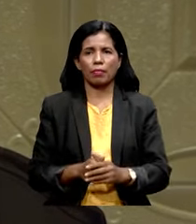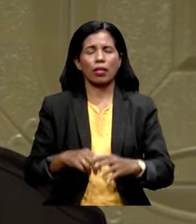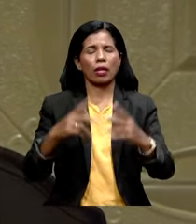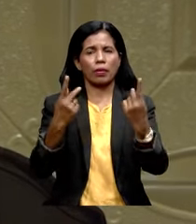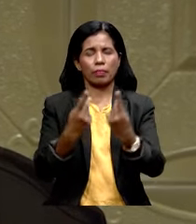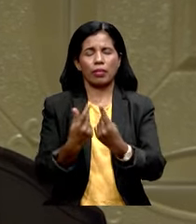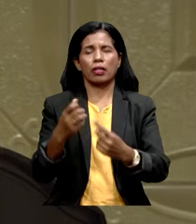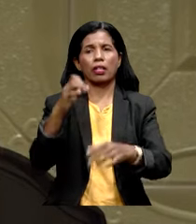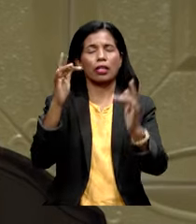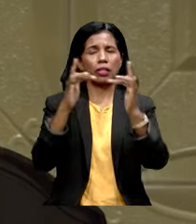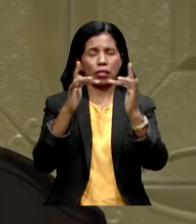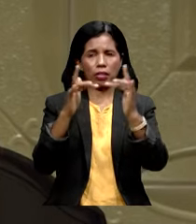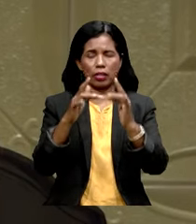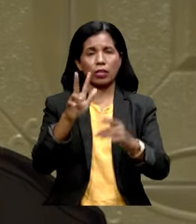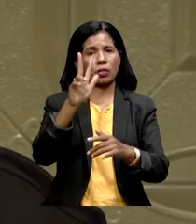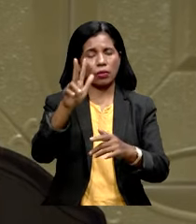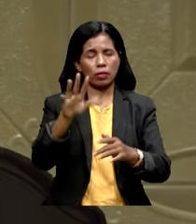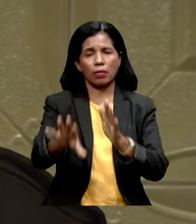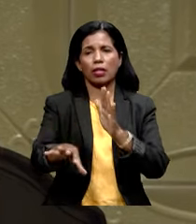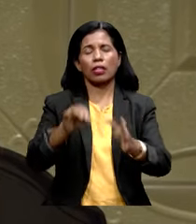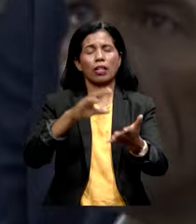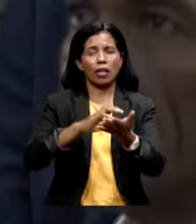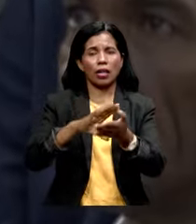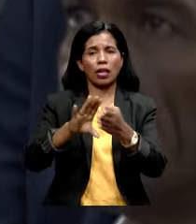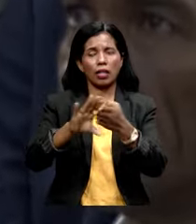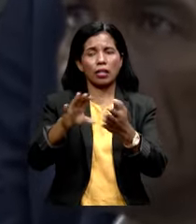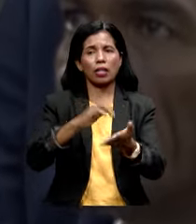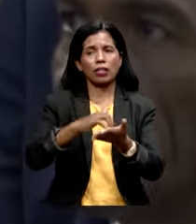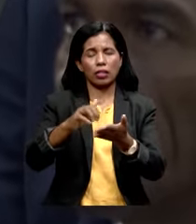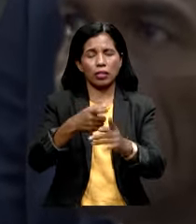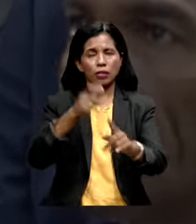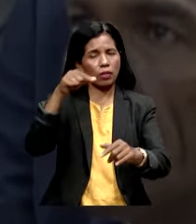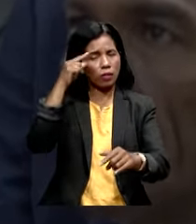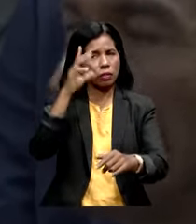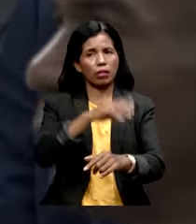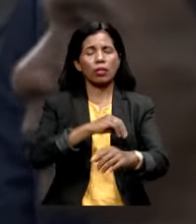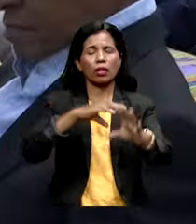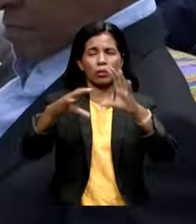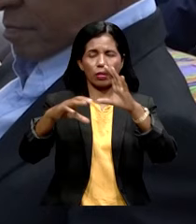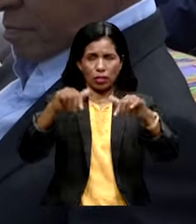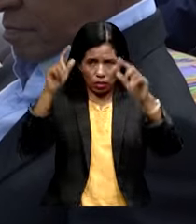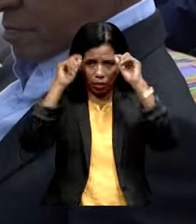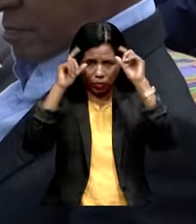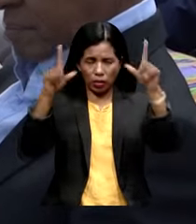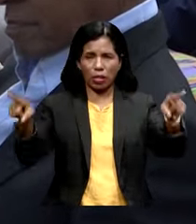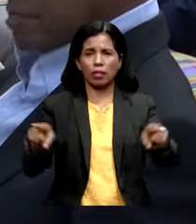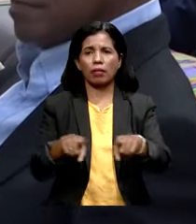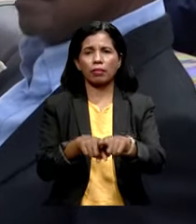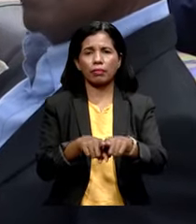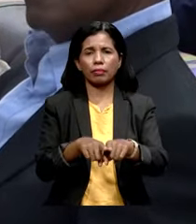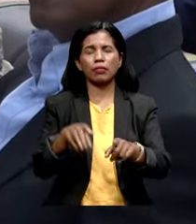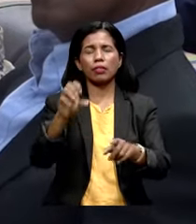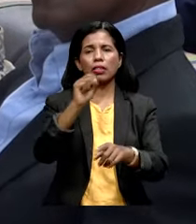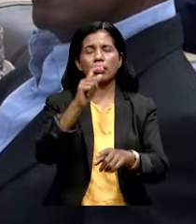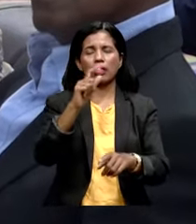Internet Service Provider Tolo Nebeheta, licença Rússia e Governo, atu investe e a área de comunicação e a Timor-Leste, Macanessan,